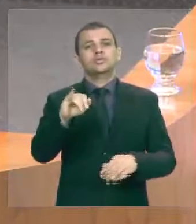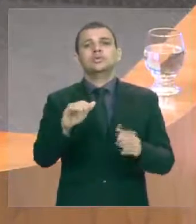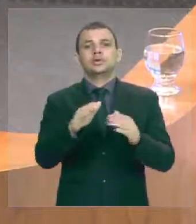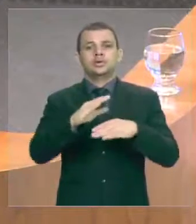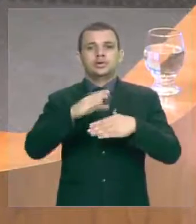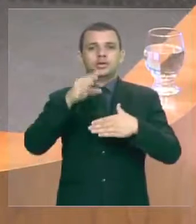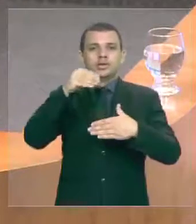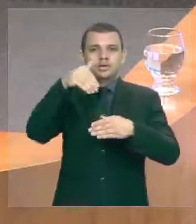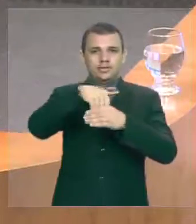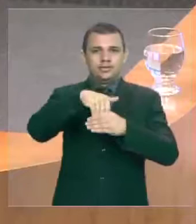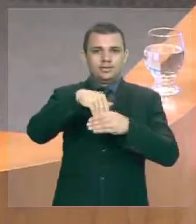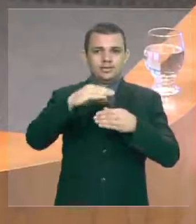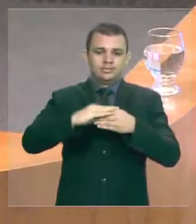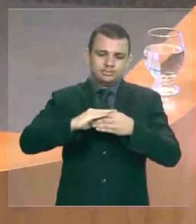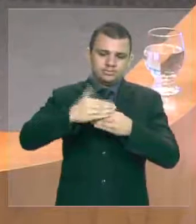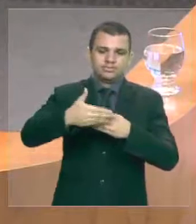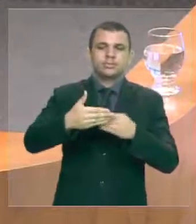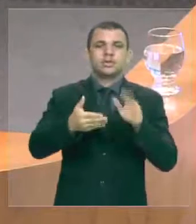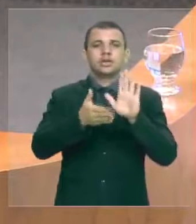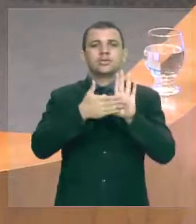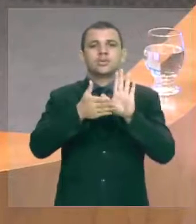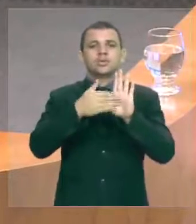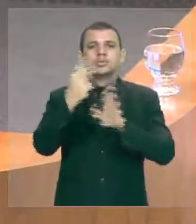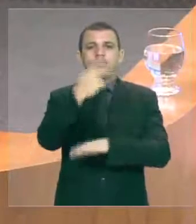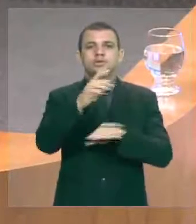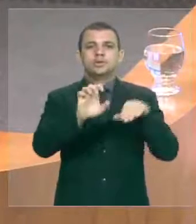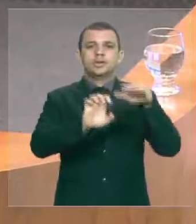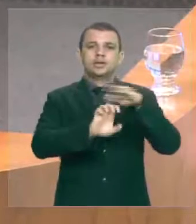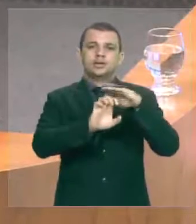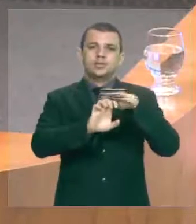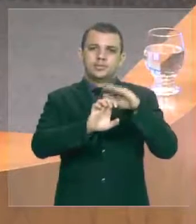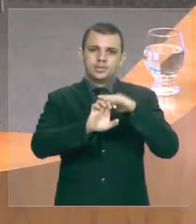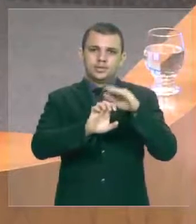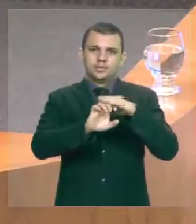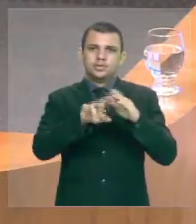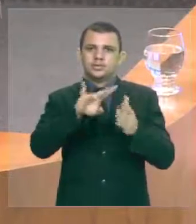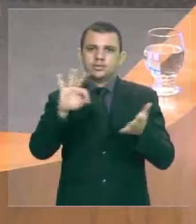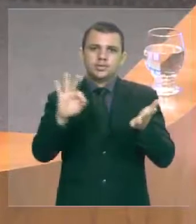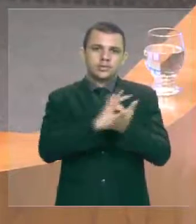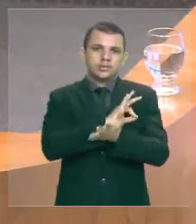se habilitarem a participar da licitação para a